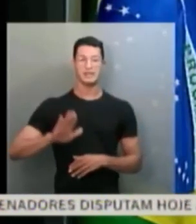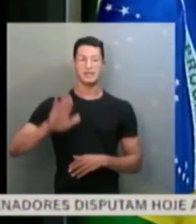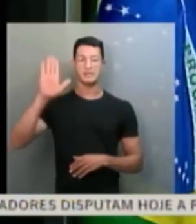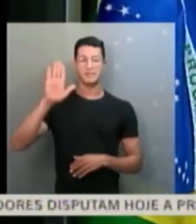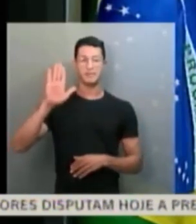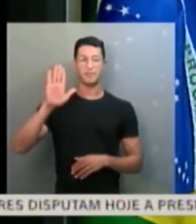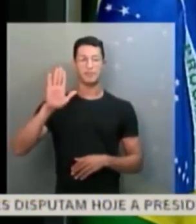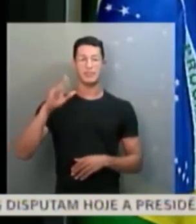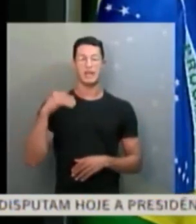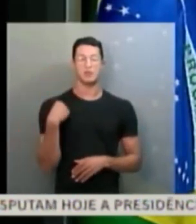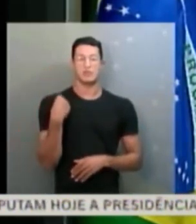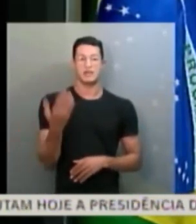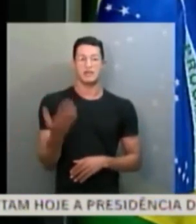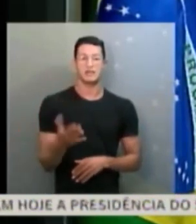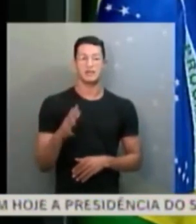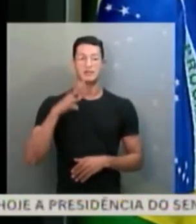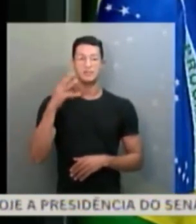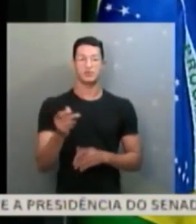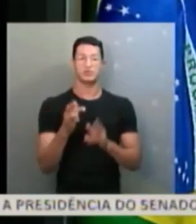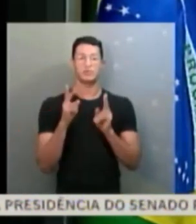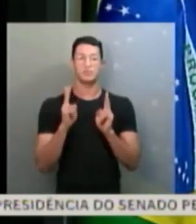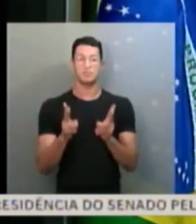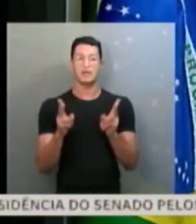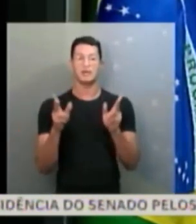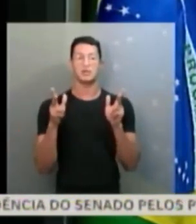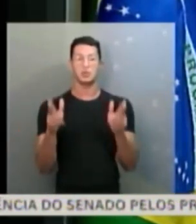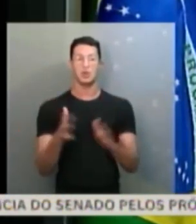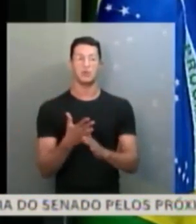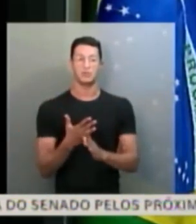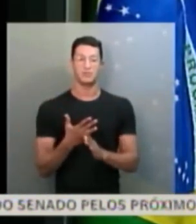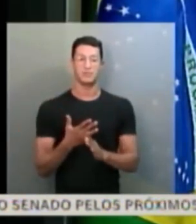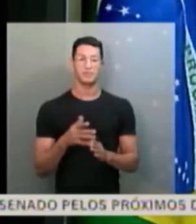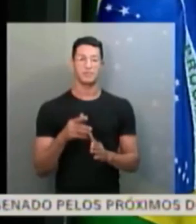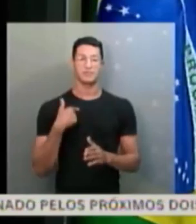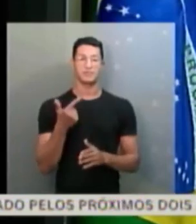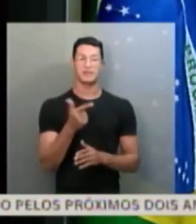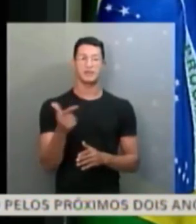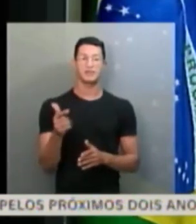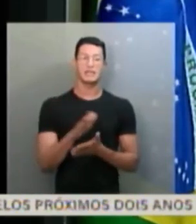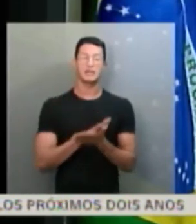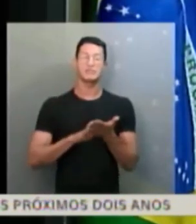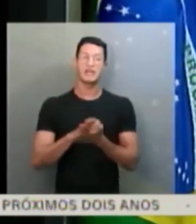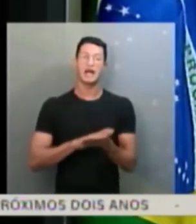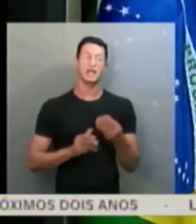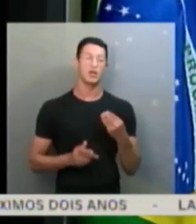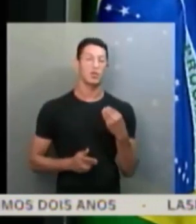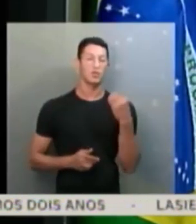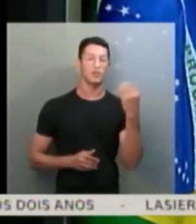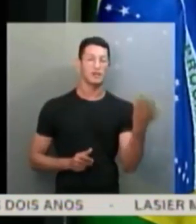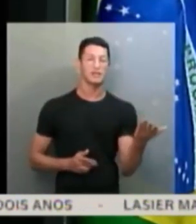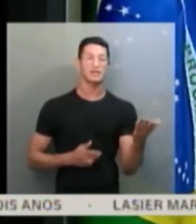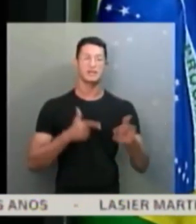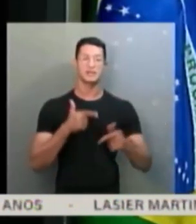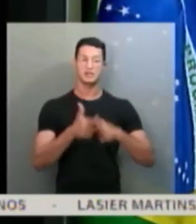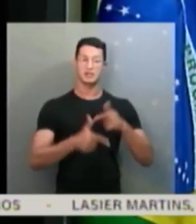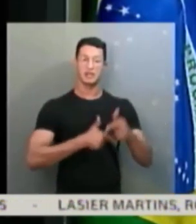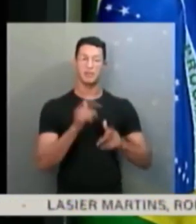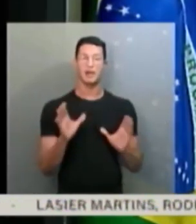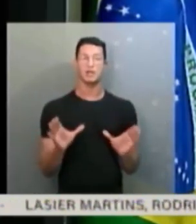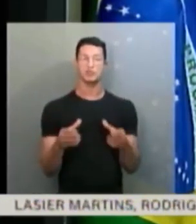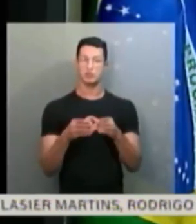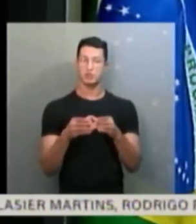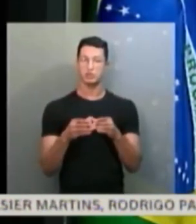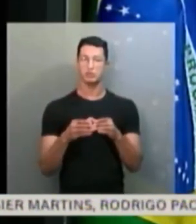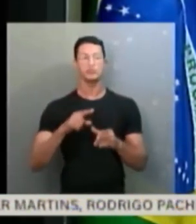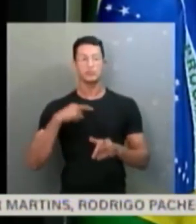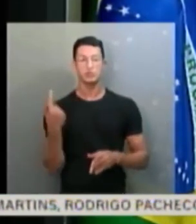candidatura não está aqui para que tudo permaneça como se encontra. Não tenho nada a oferecer, a não ser o trabalho coletivo